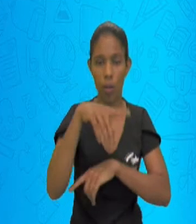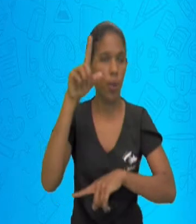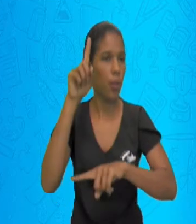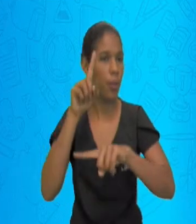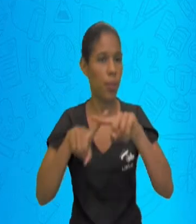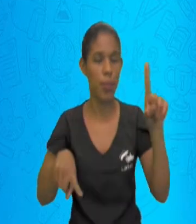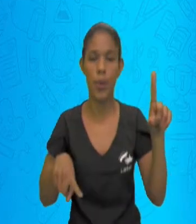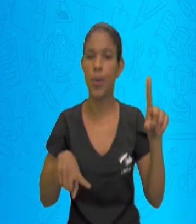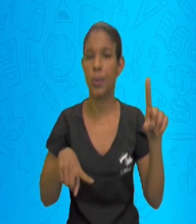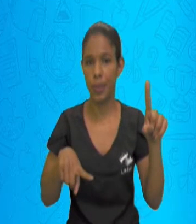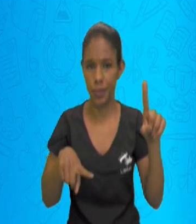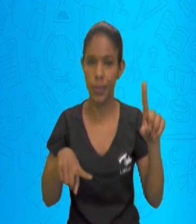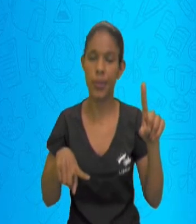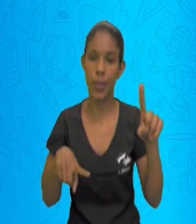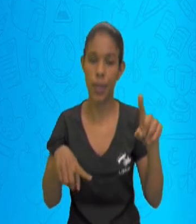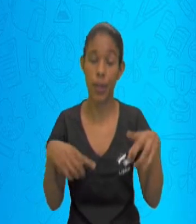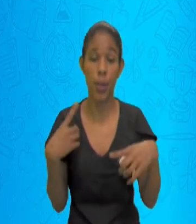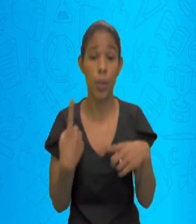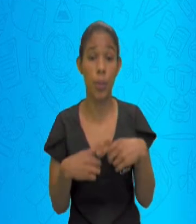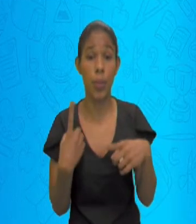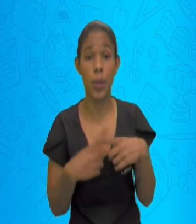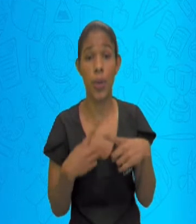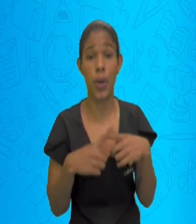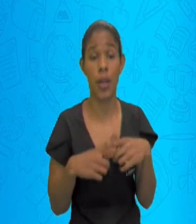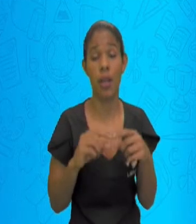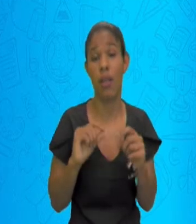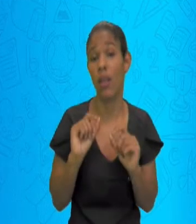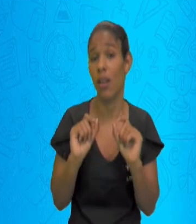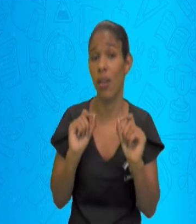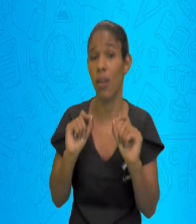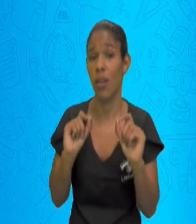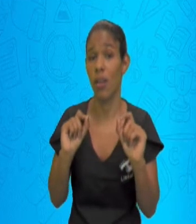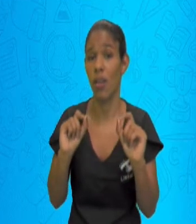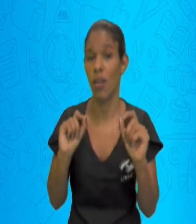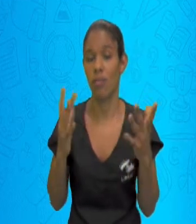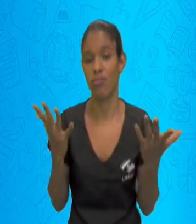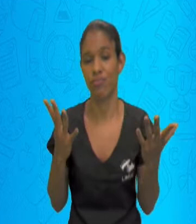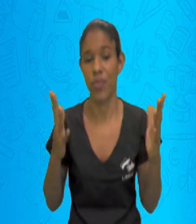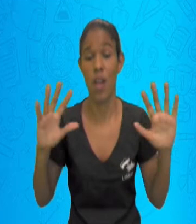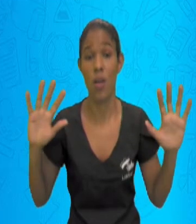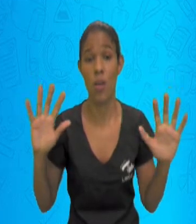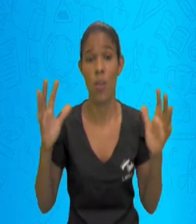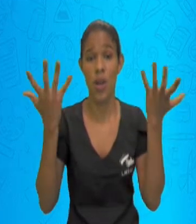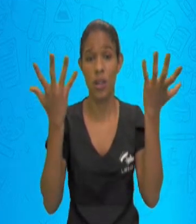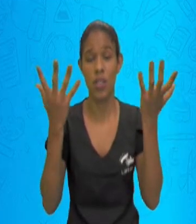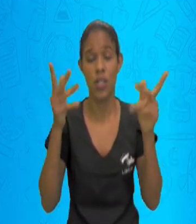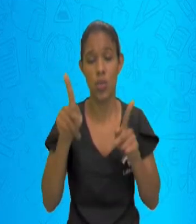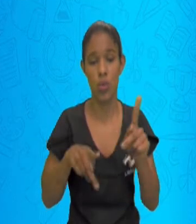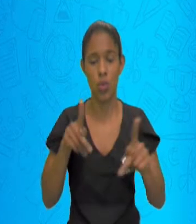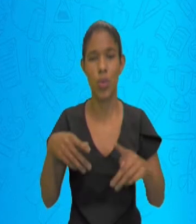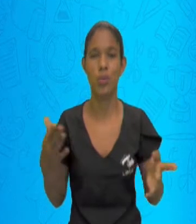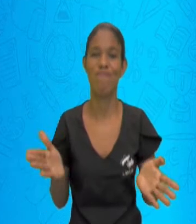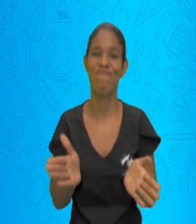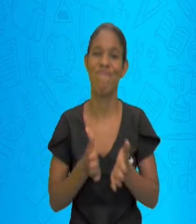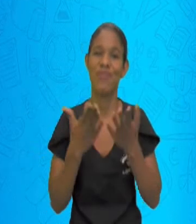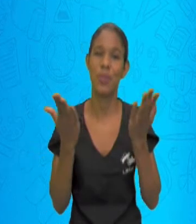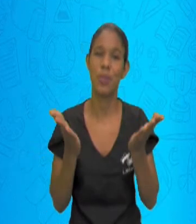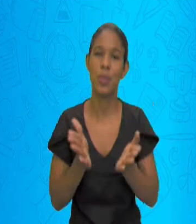era, podemos dizer assim, era uma manifestação da ralé brasileira. Né? Então, só